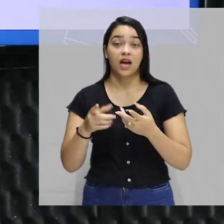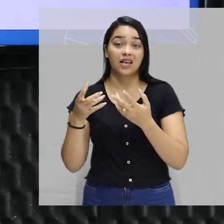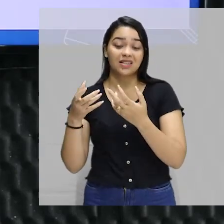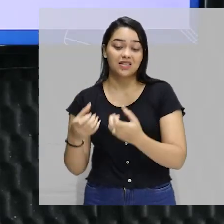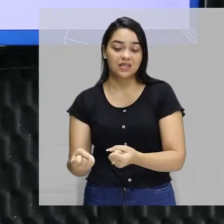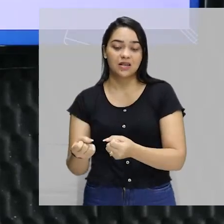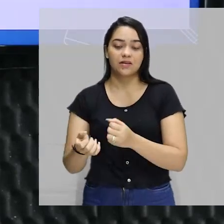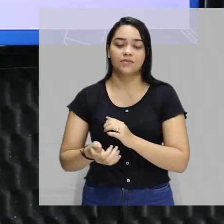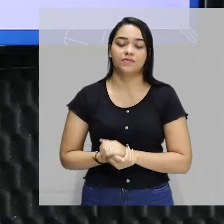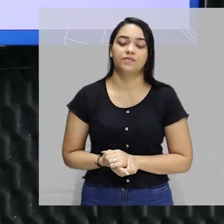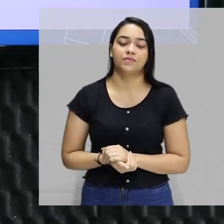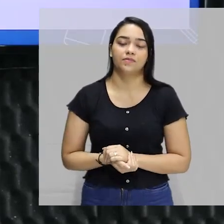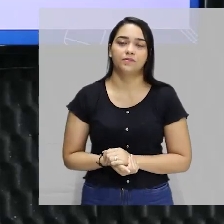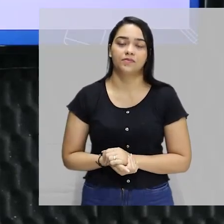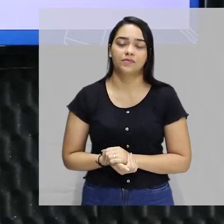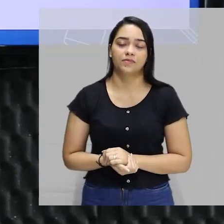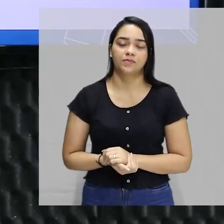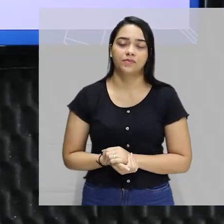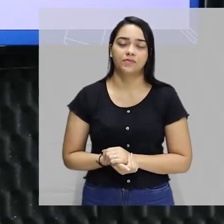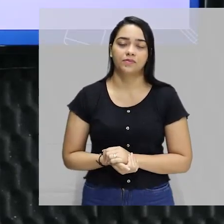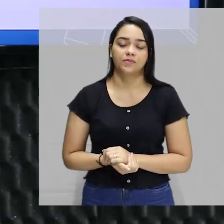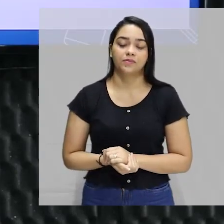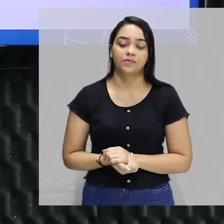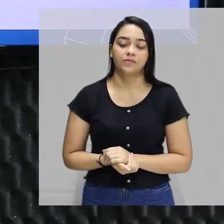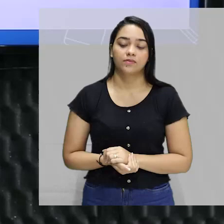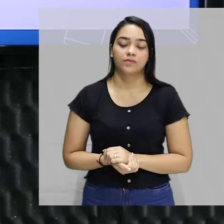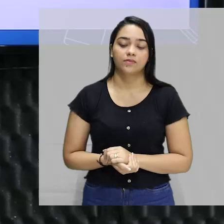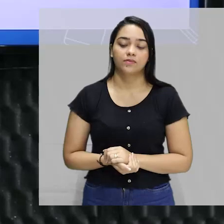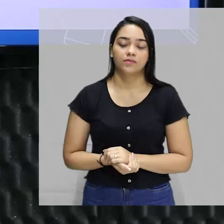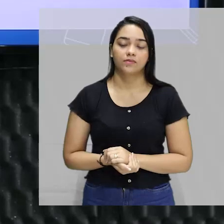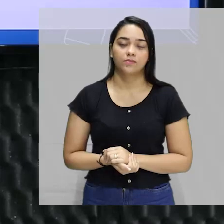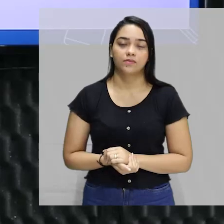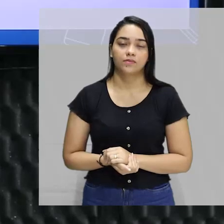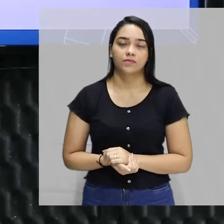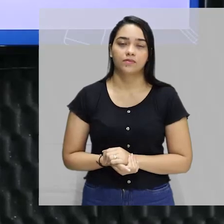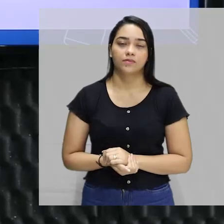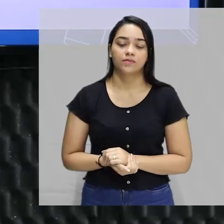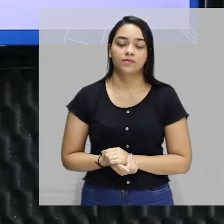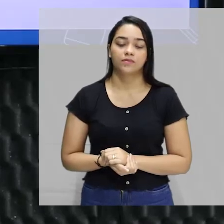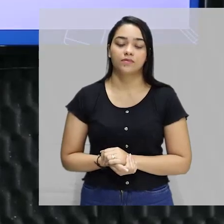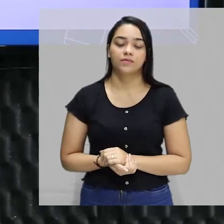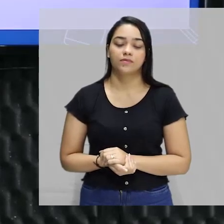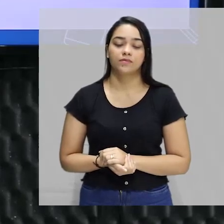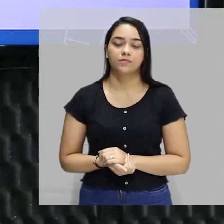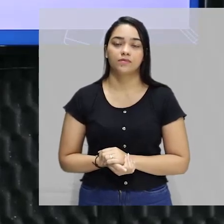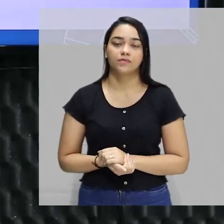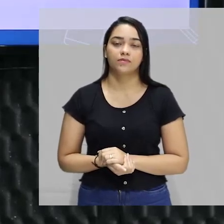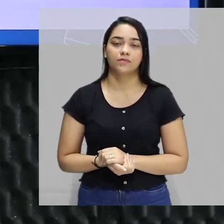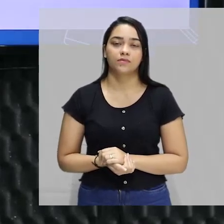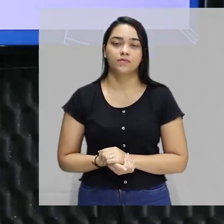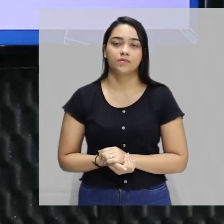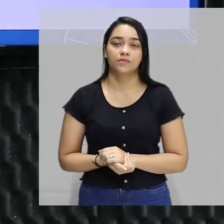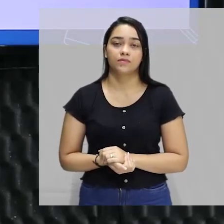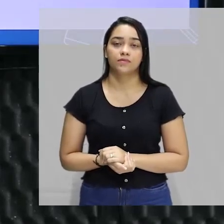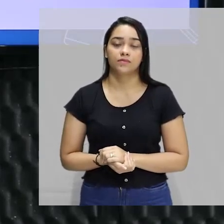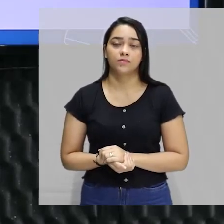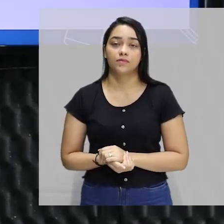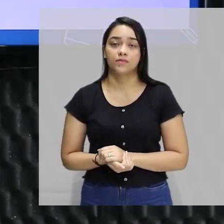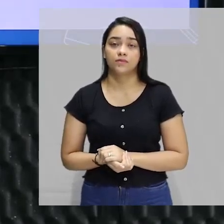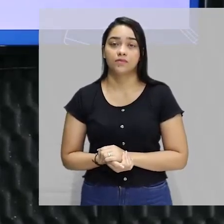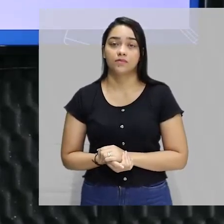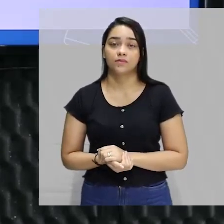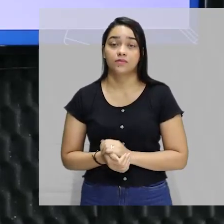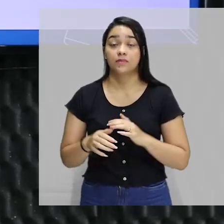aceitabilidade refere-se à recepção do texto, à compreensão do interlocutor sobre a